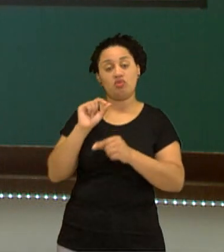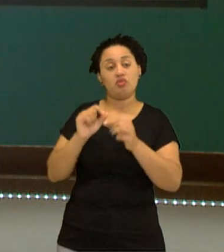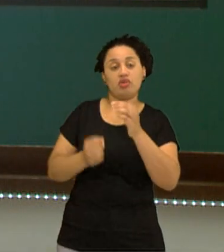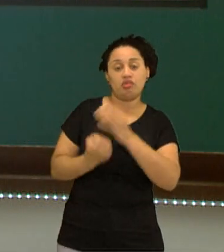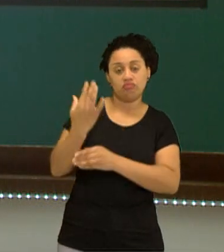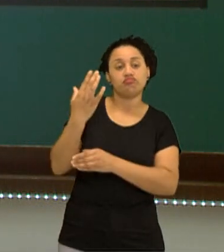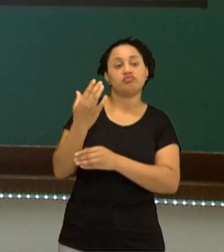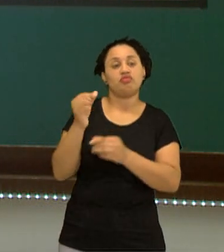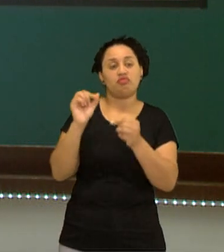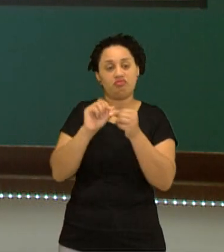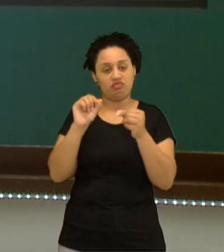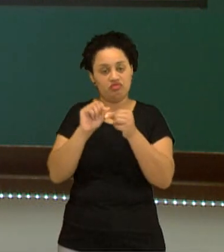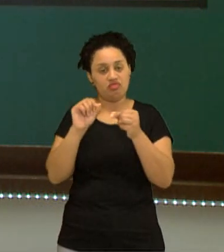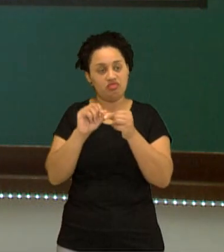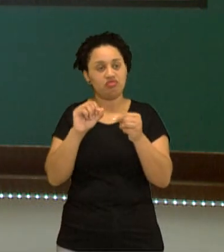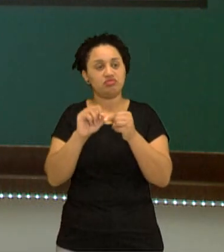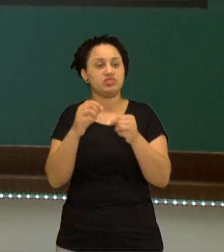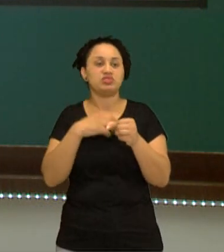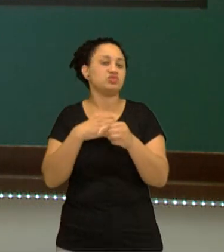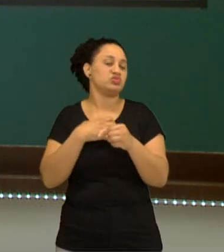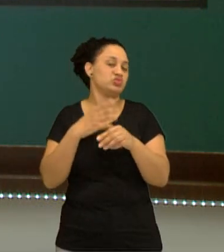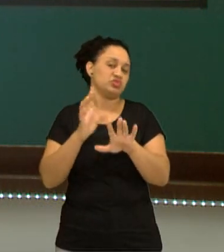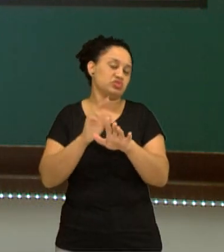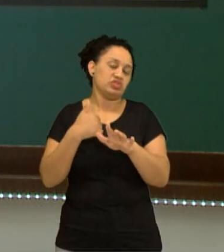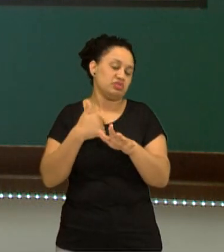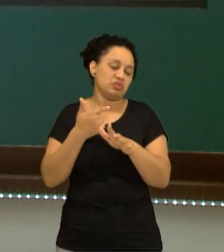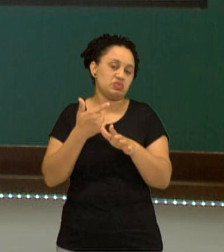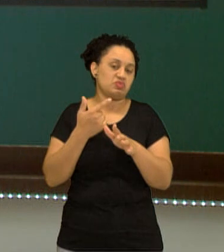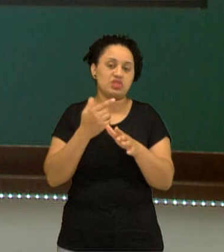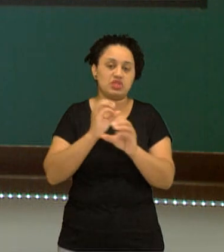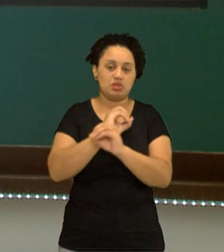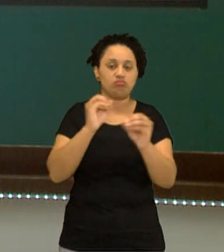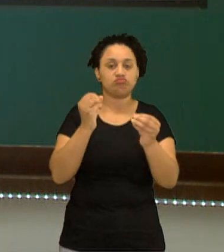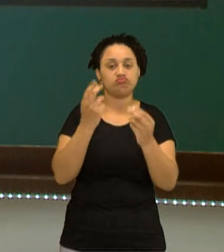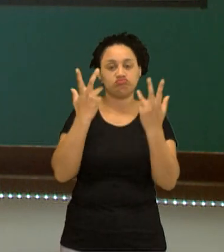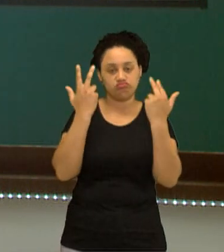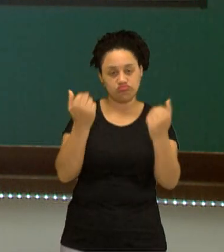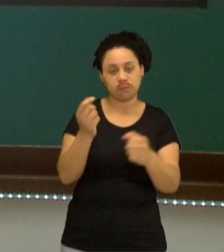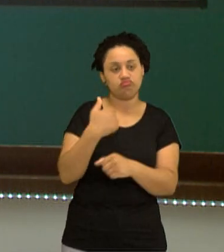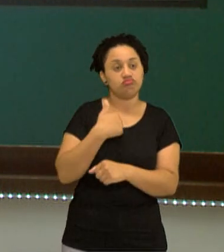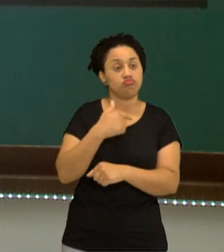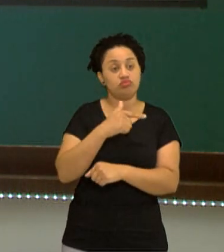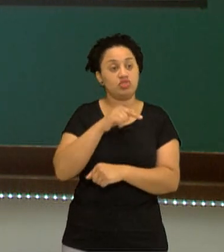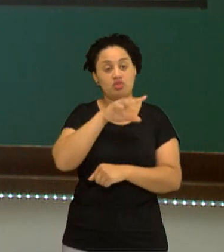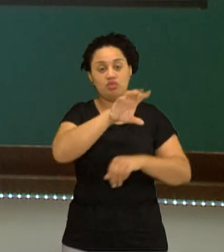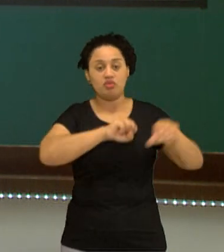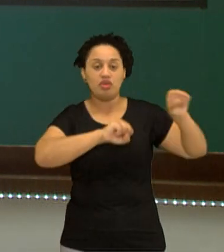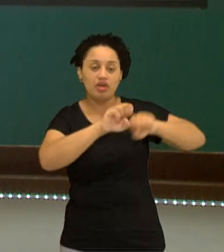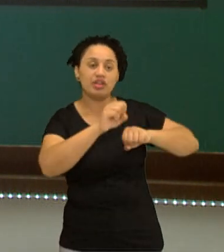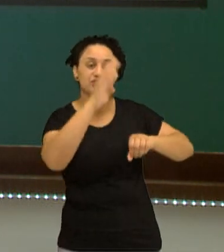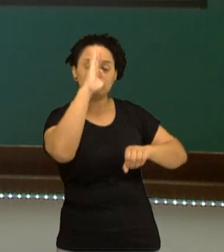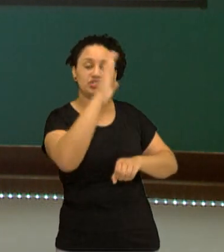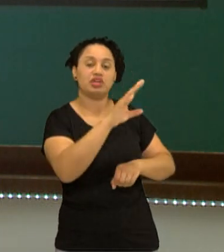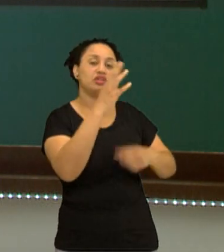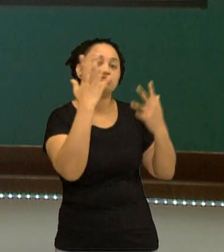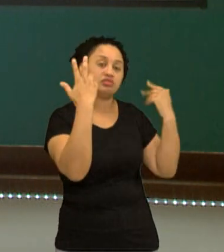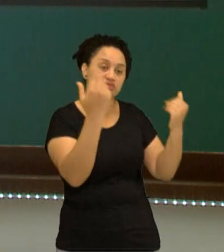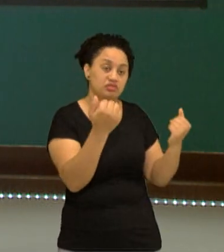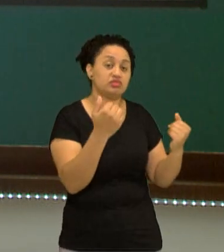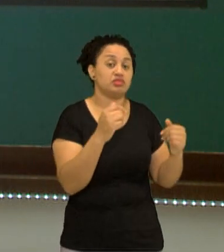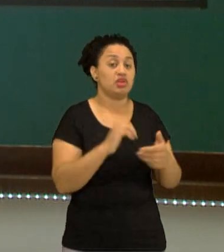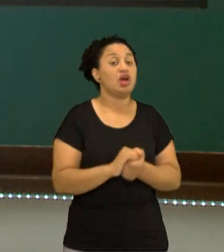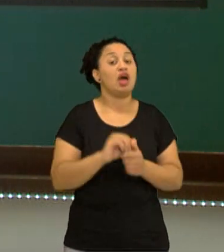homem, de forma artificial, e não é extraído diretamente da natureza. A